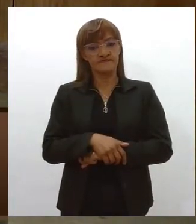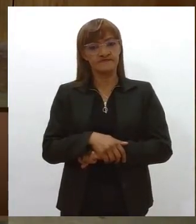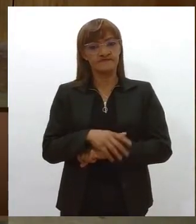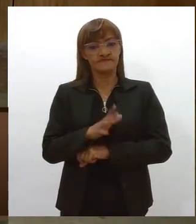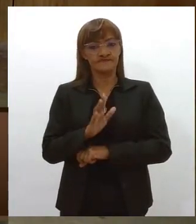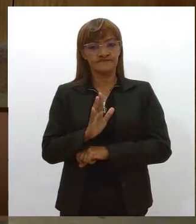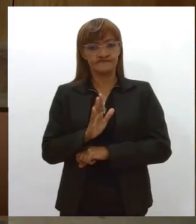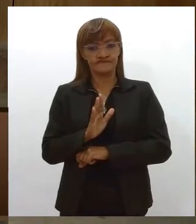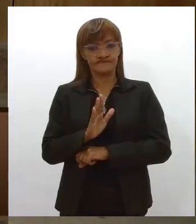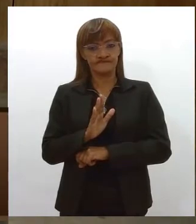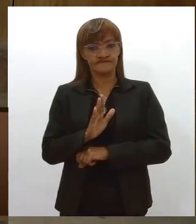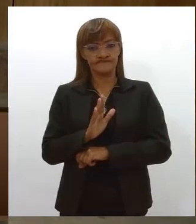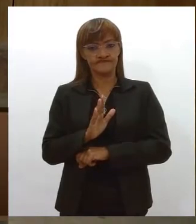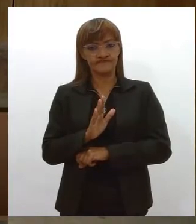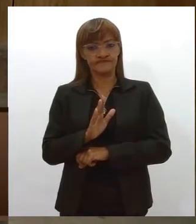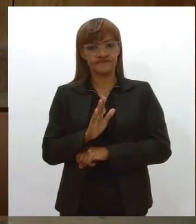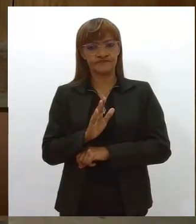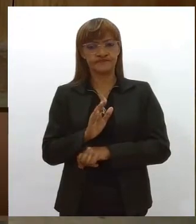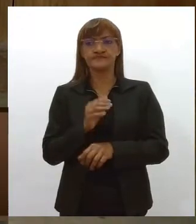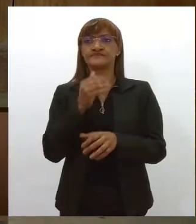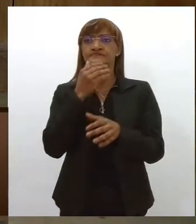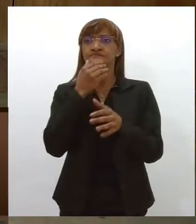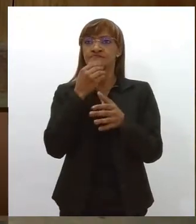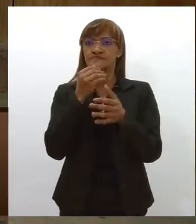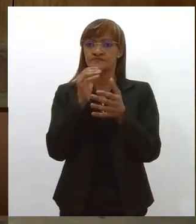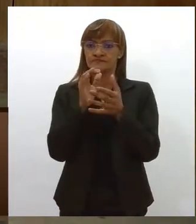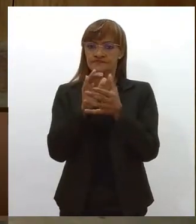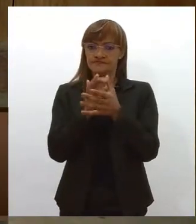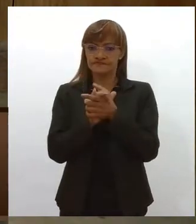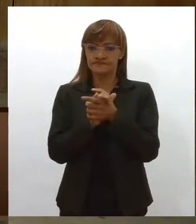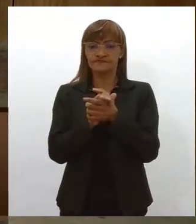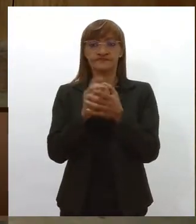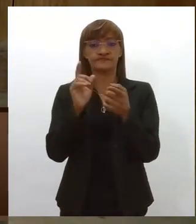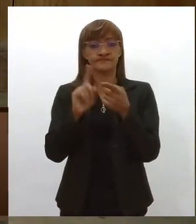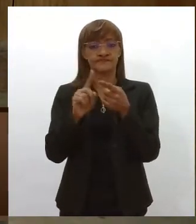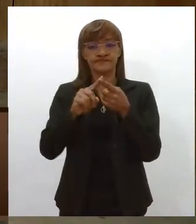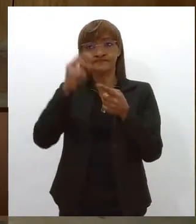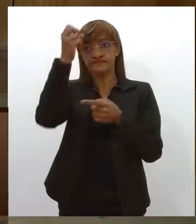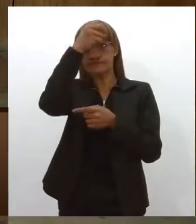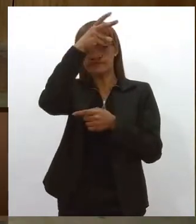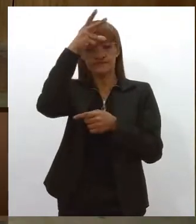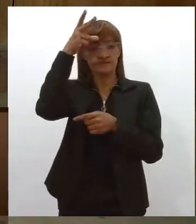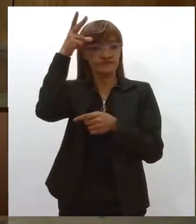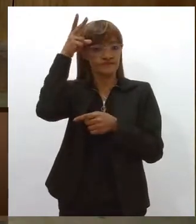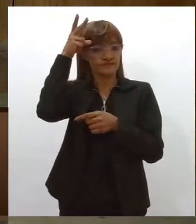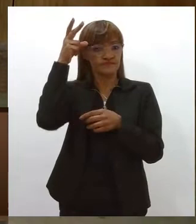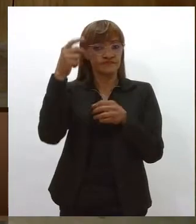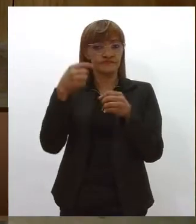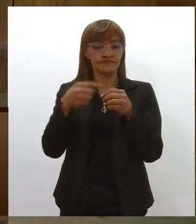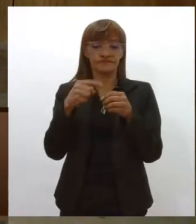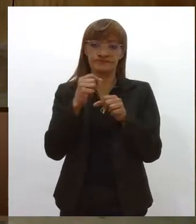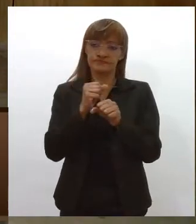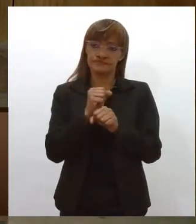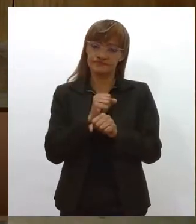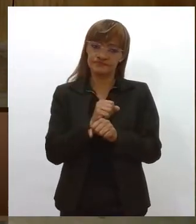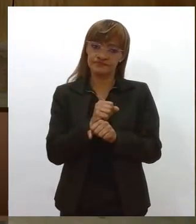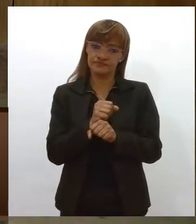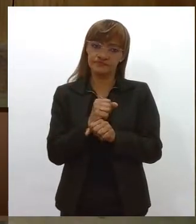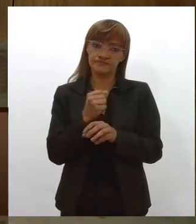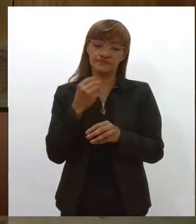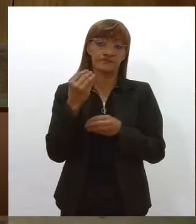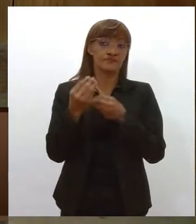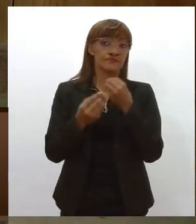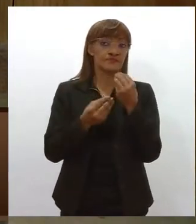do esposo, que é prefeito de Aquidabã, nessa caminhada sua. Na Assembleia Legislativa, como é que a Lidiane